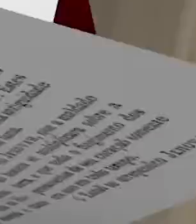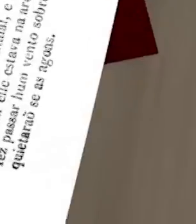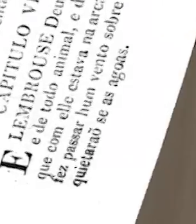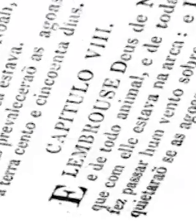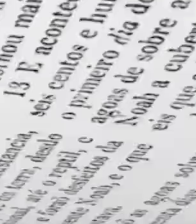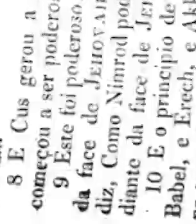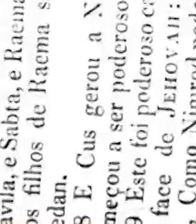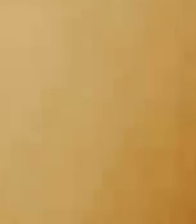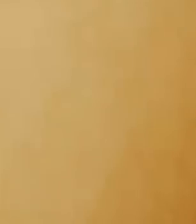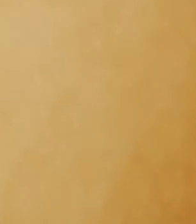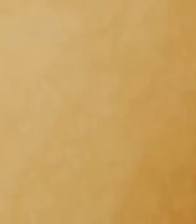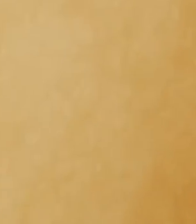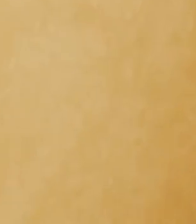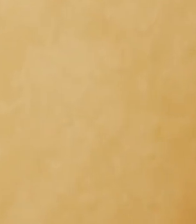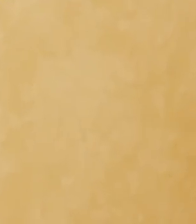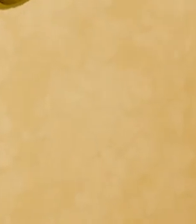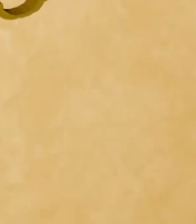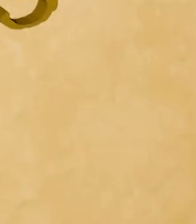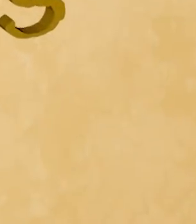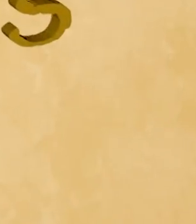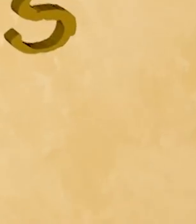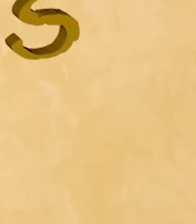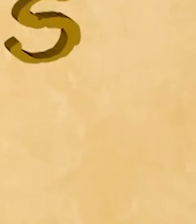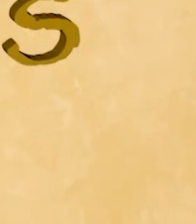TV Web Manaim apresenta